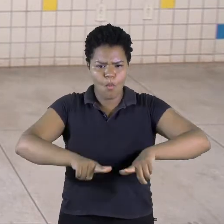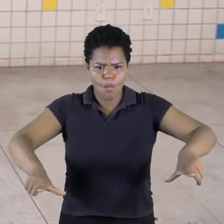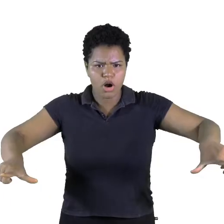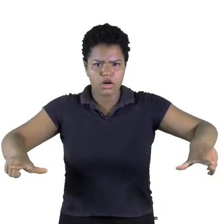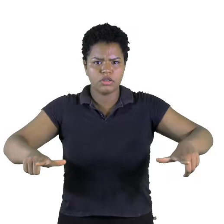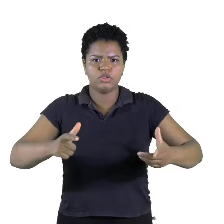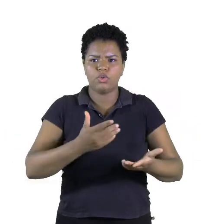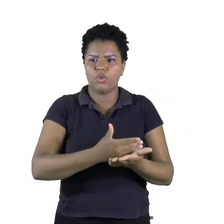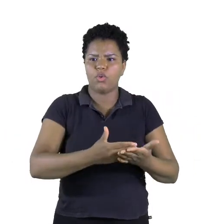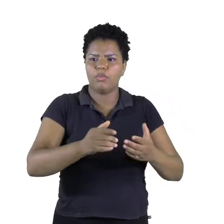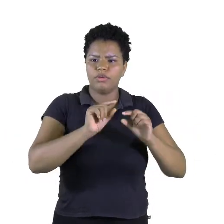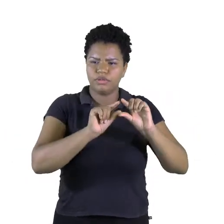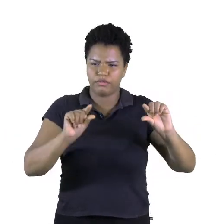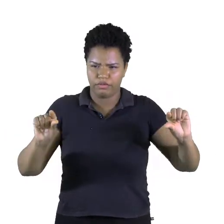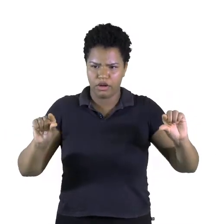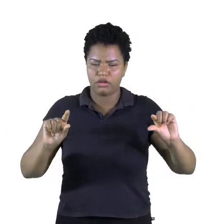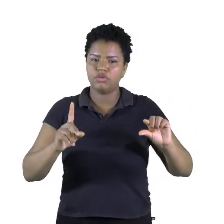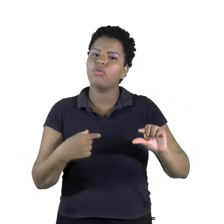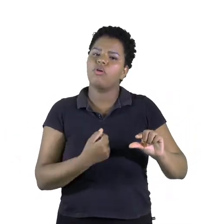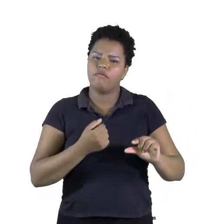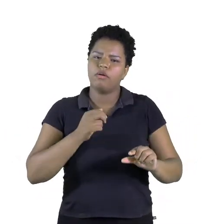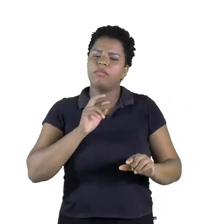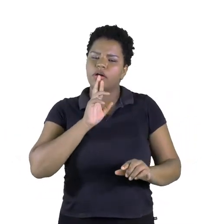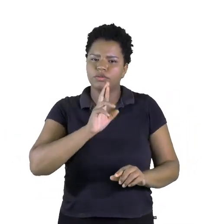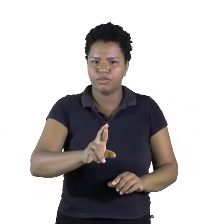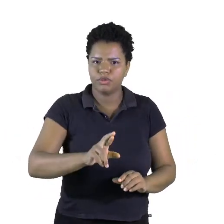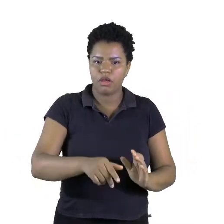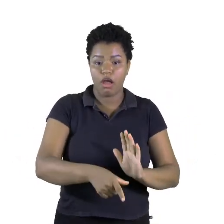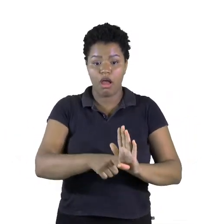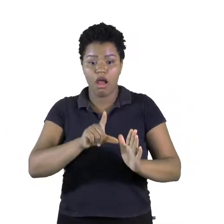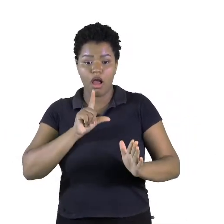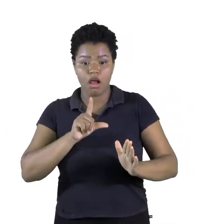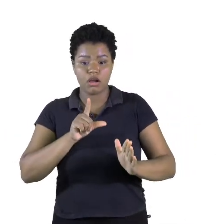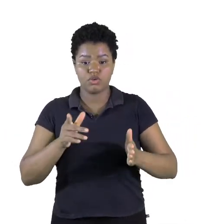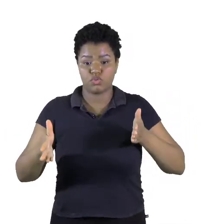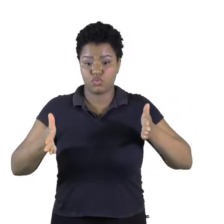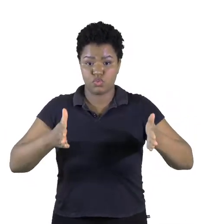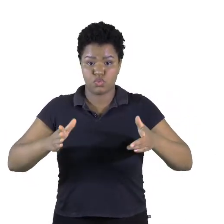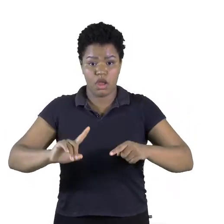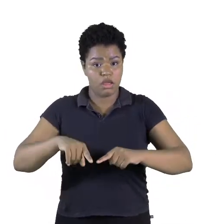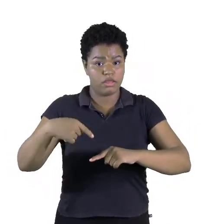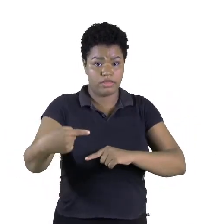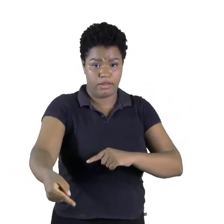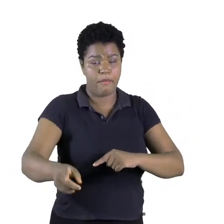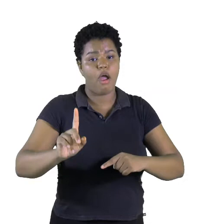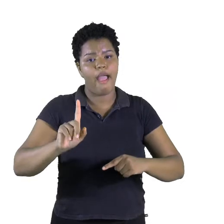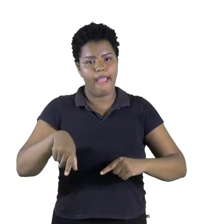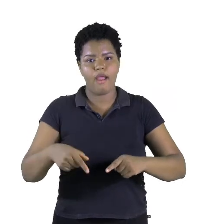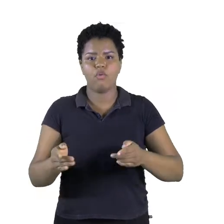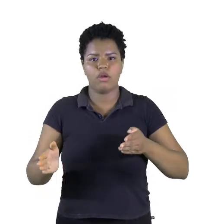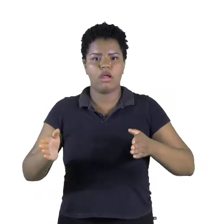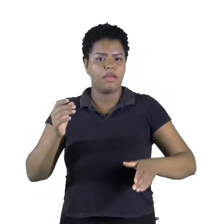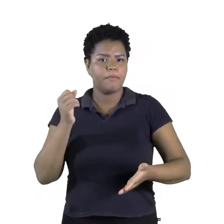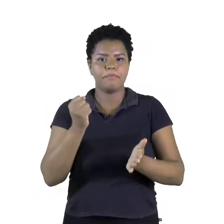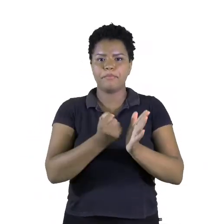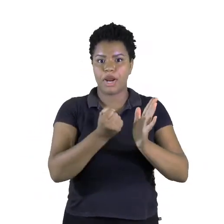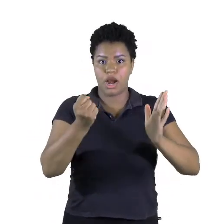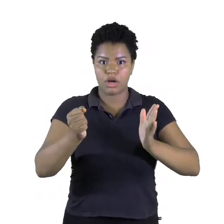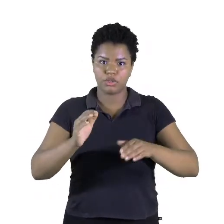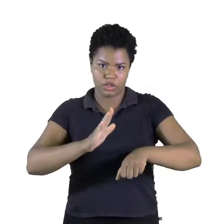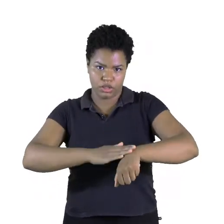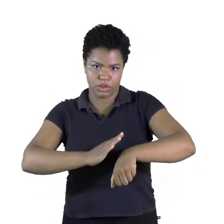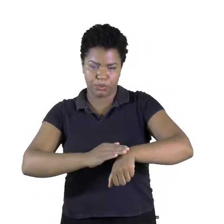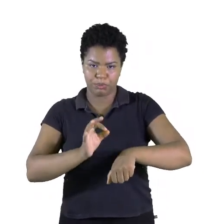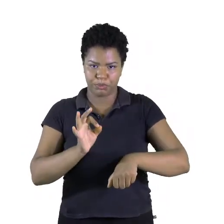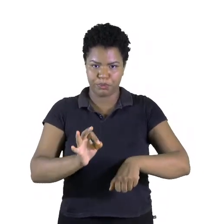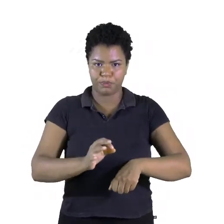cada frase, nós vamos responder com antes, durante ou depois, que são marcadores de tempo. Presta bem